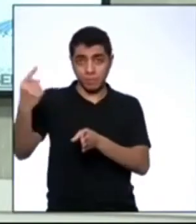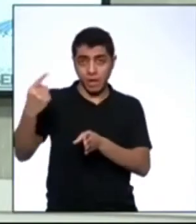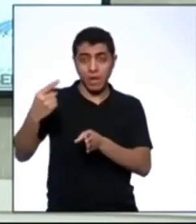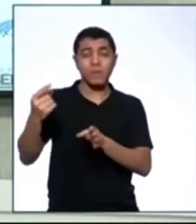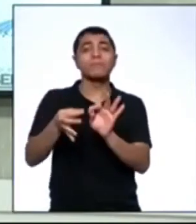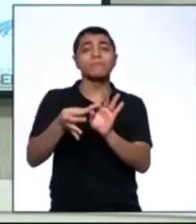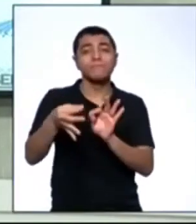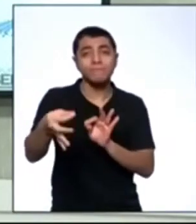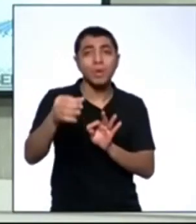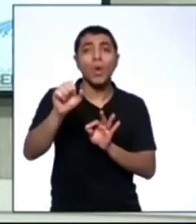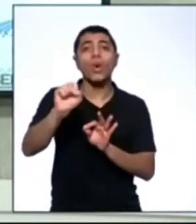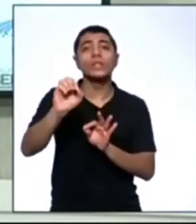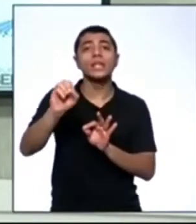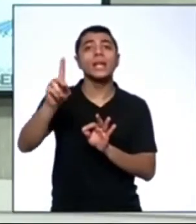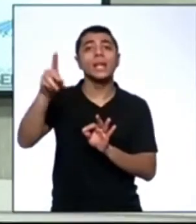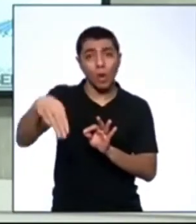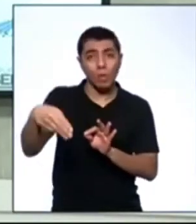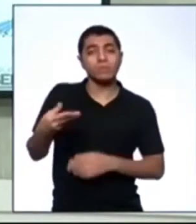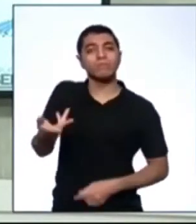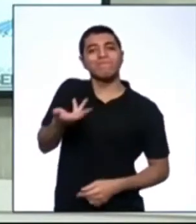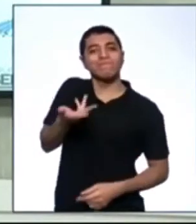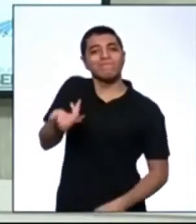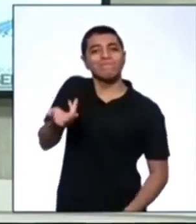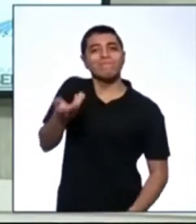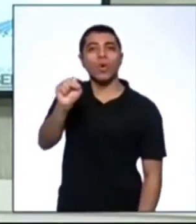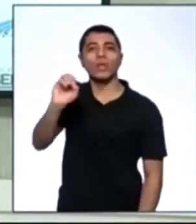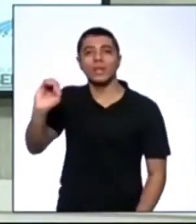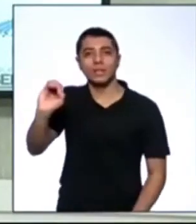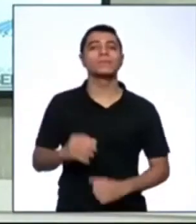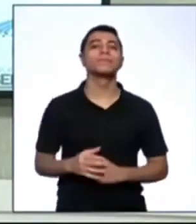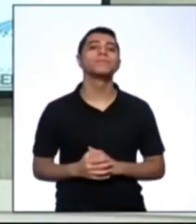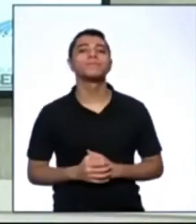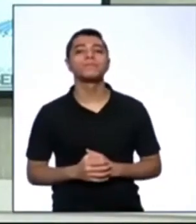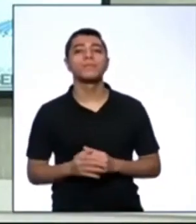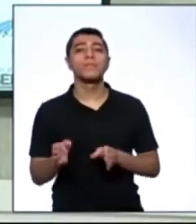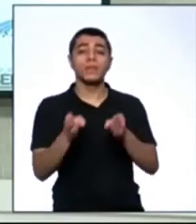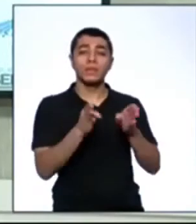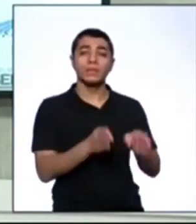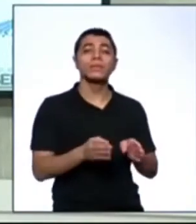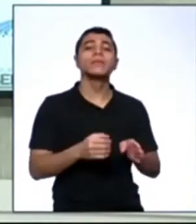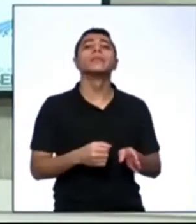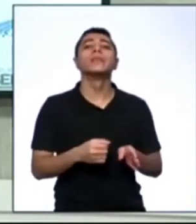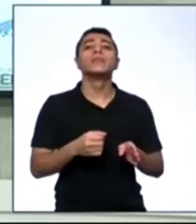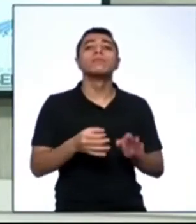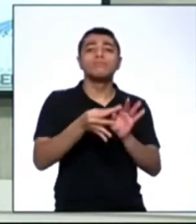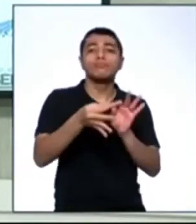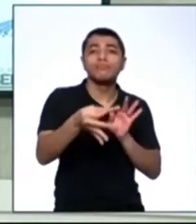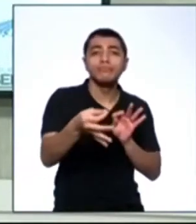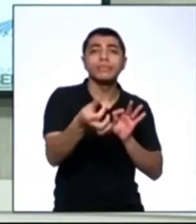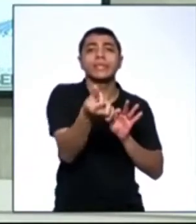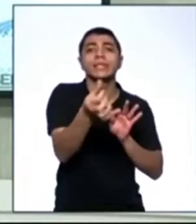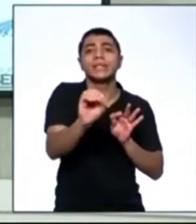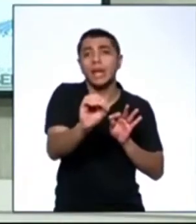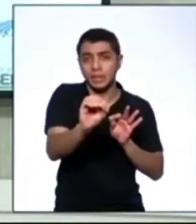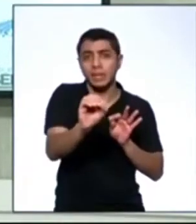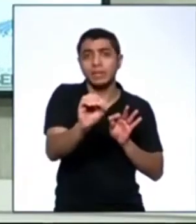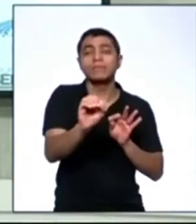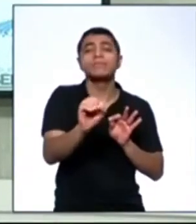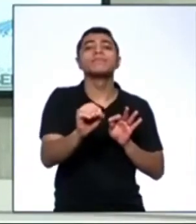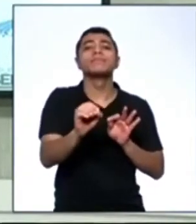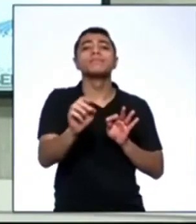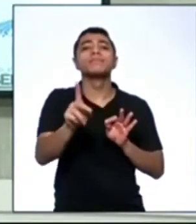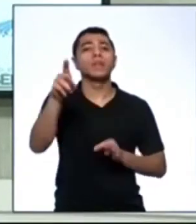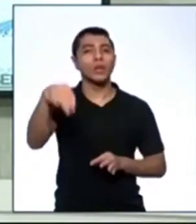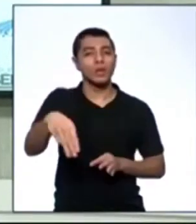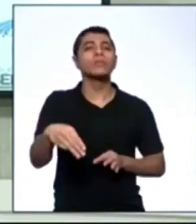por hora pelo trecho, dá 1 hora. 60 km dividido por 120 km por hora dá meia hora. 1 hora com meia hora dá 1 hora e